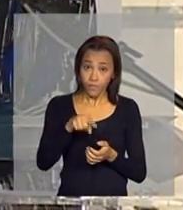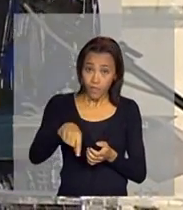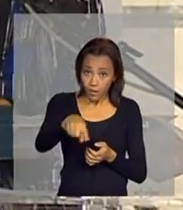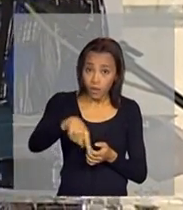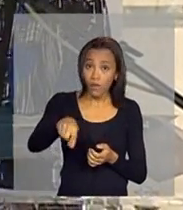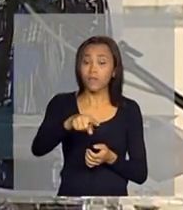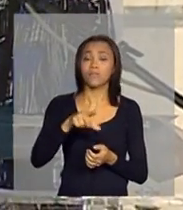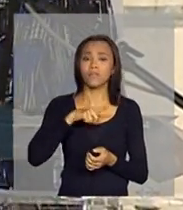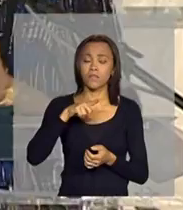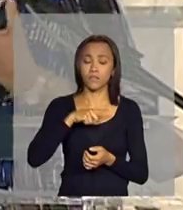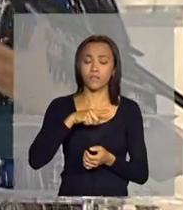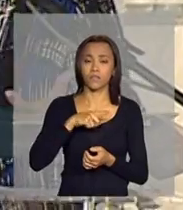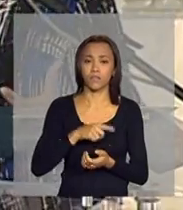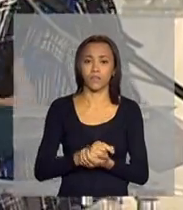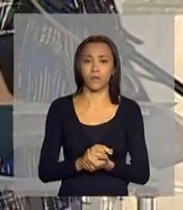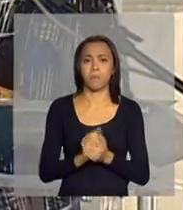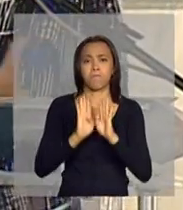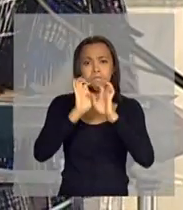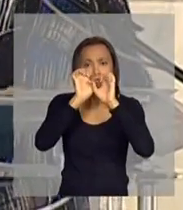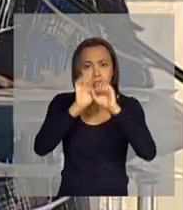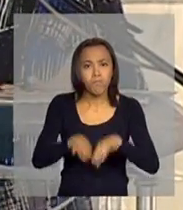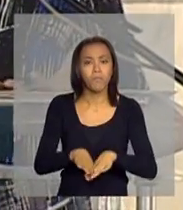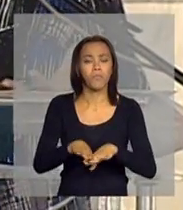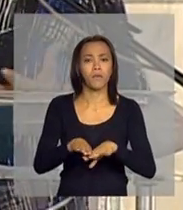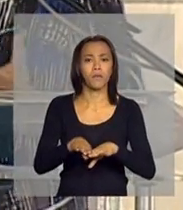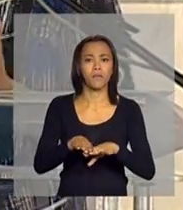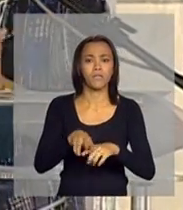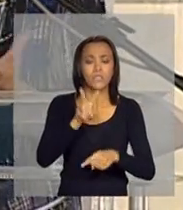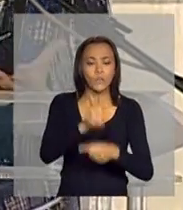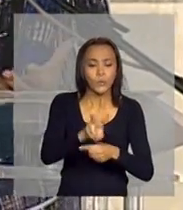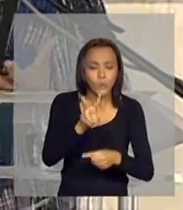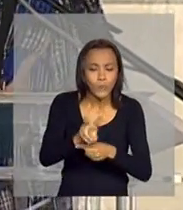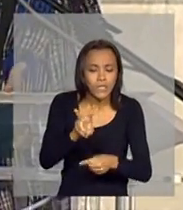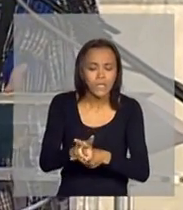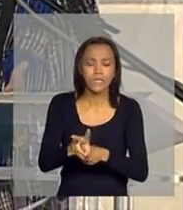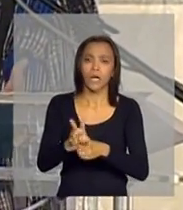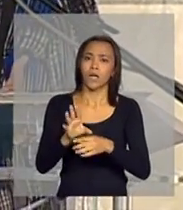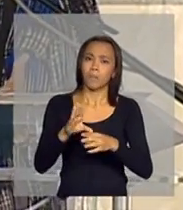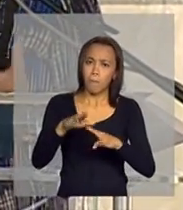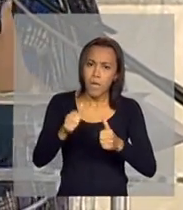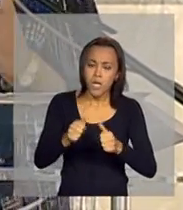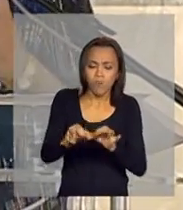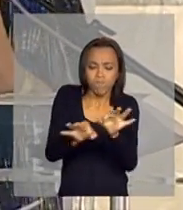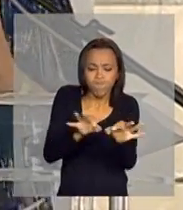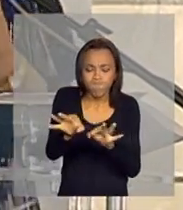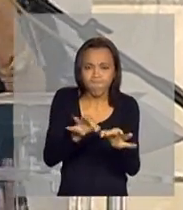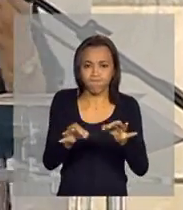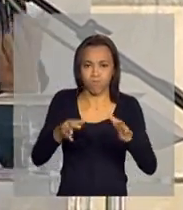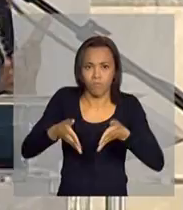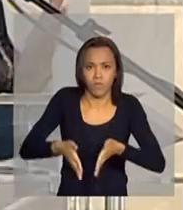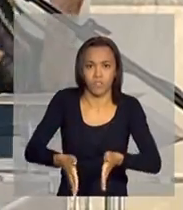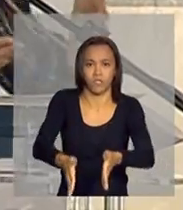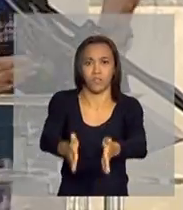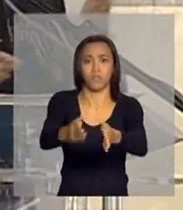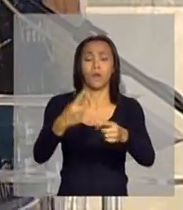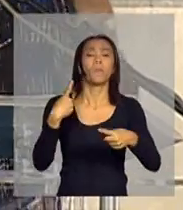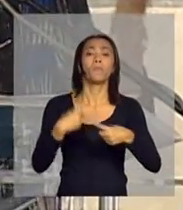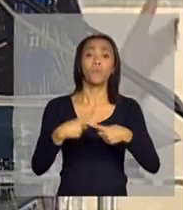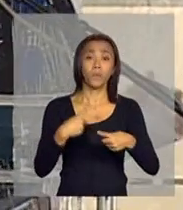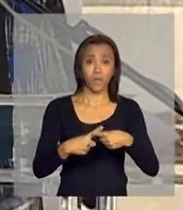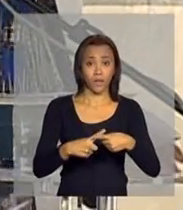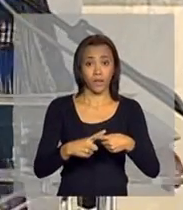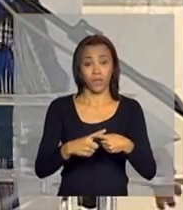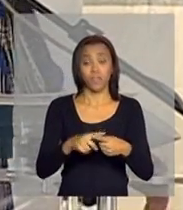forma, mais bem acabadas, mais bem estruturadas. Por que optamos